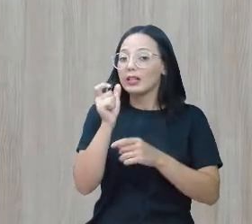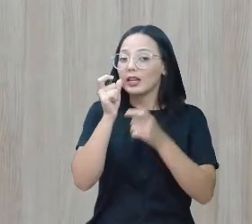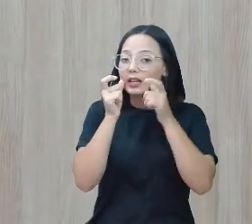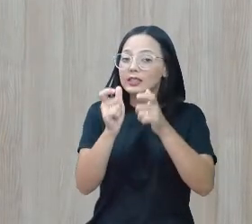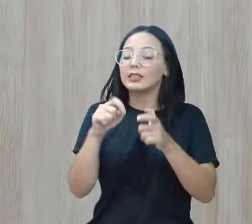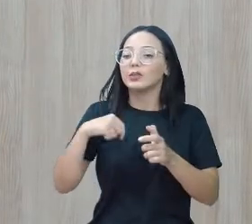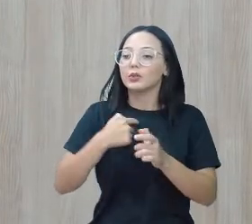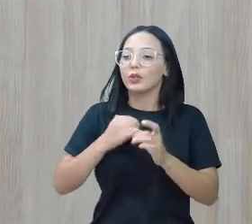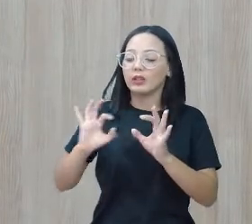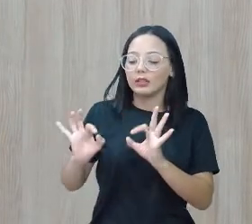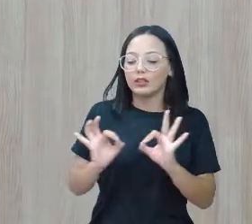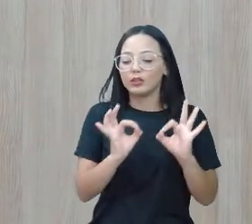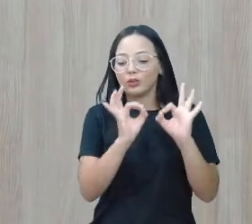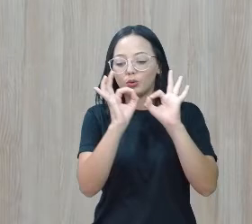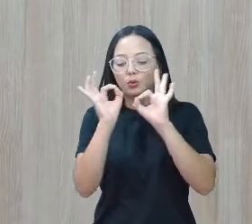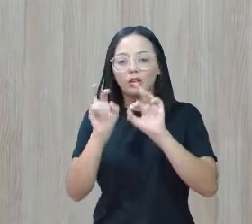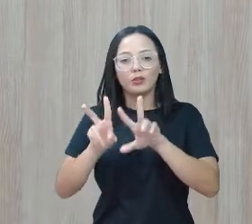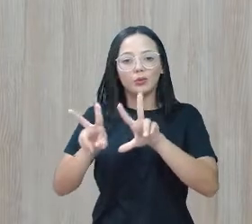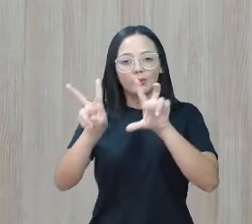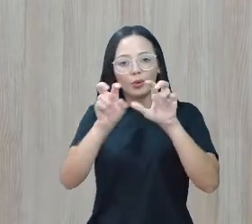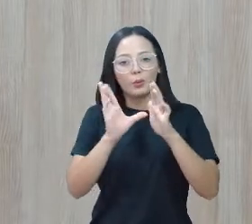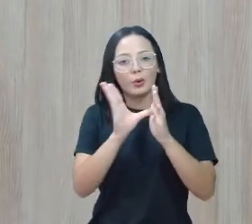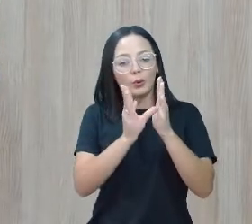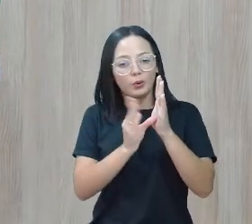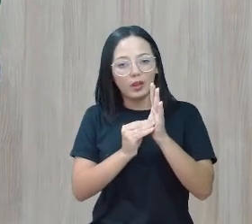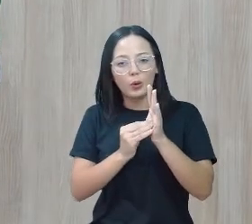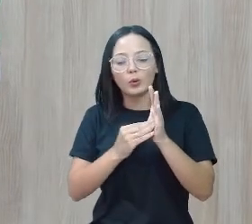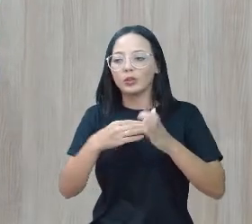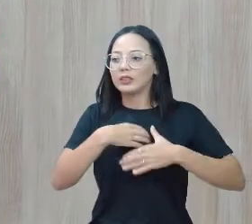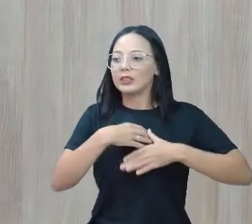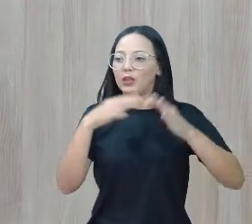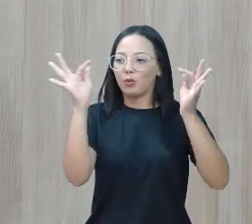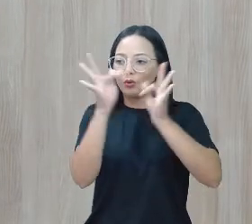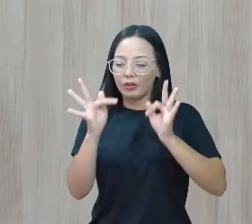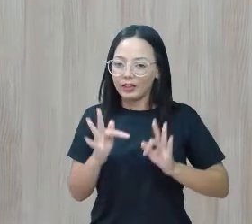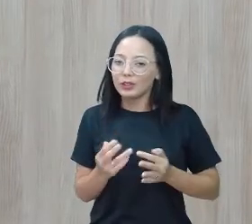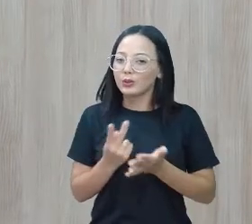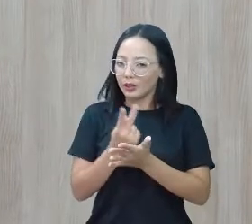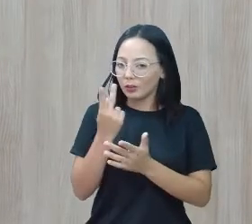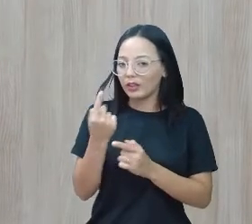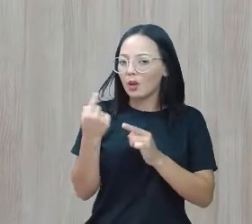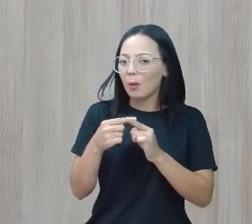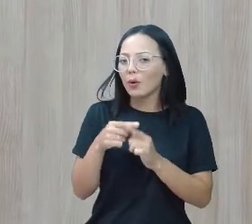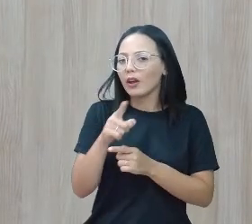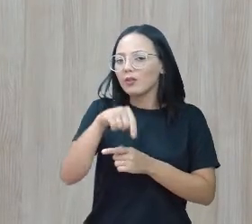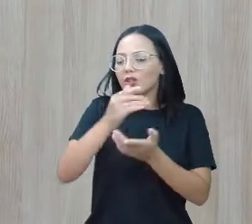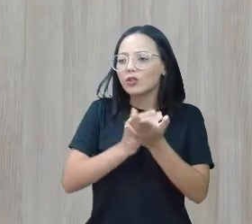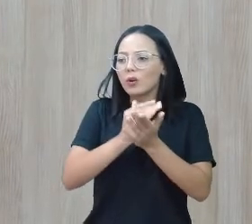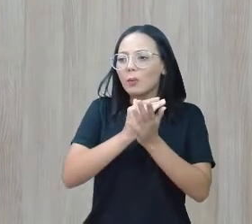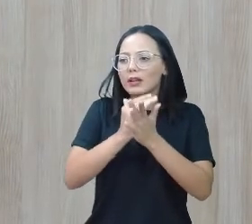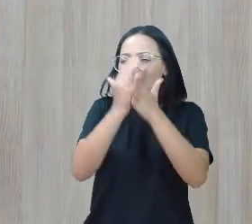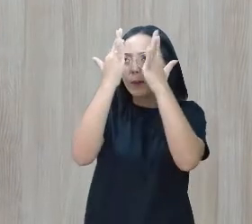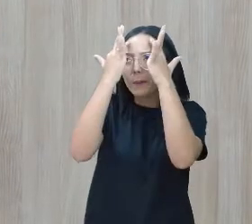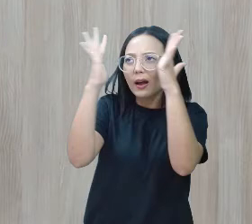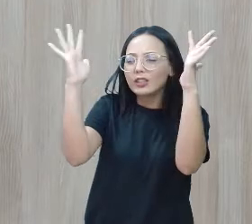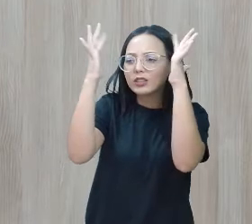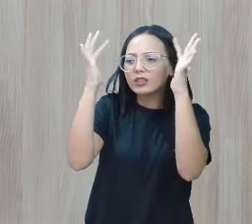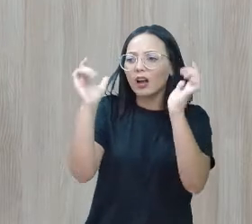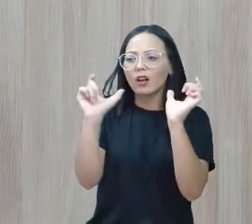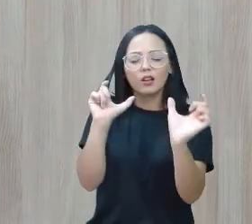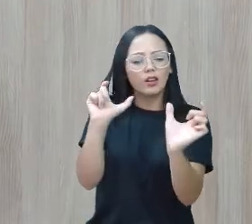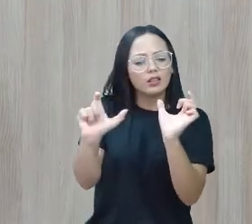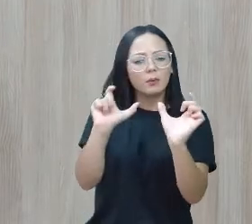assistindo a aula, né, sobre determinados conteúdos, eu fico muito feliz quando isso acontece, vocês começam a imaginar, e essa